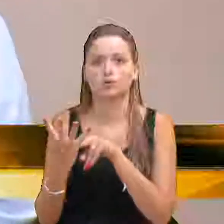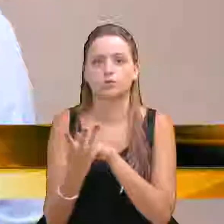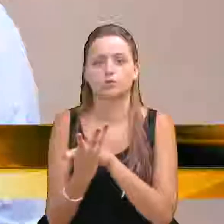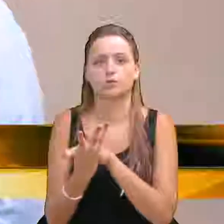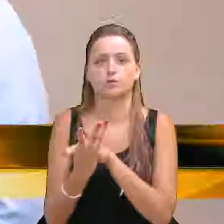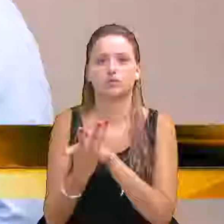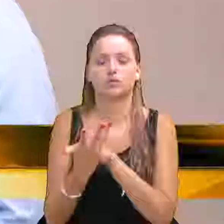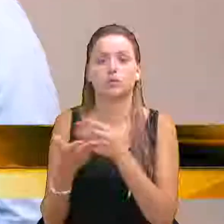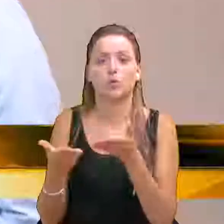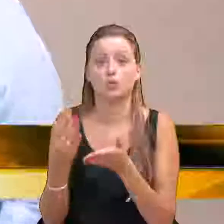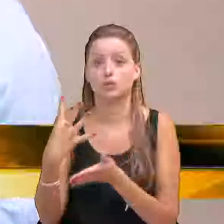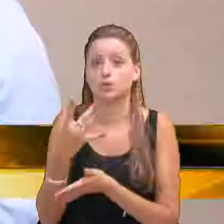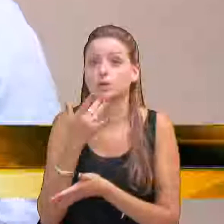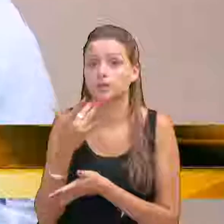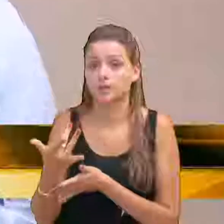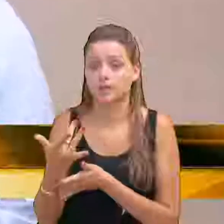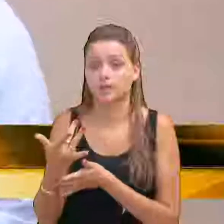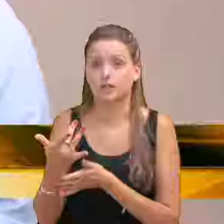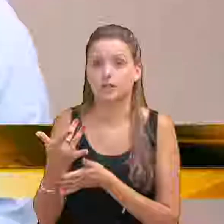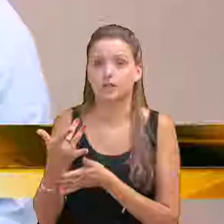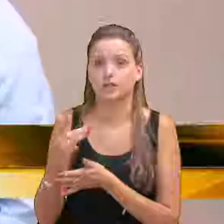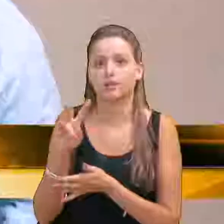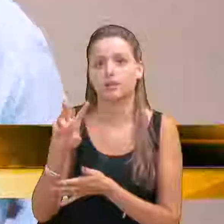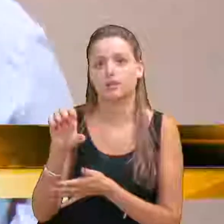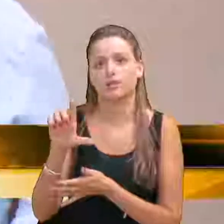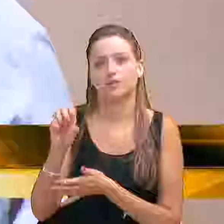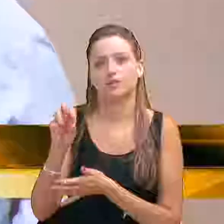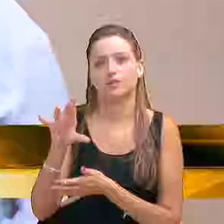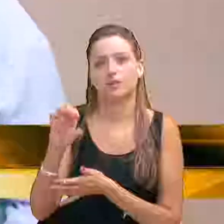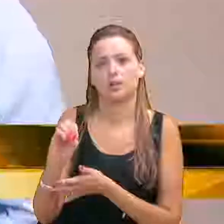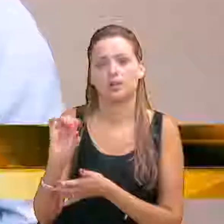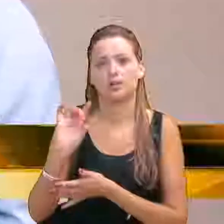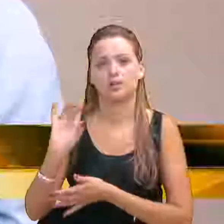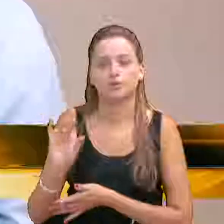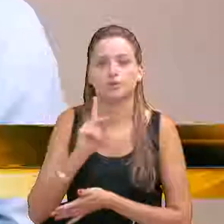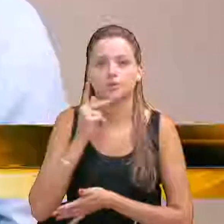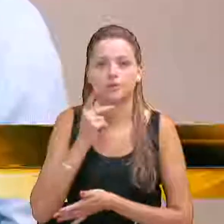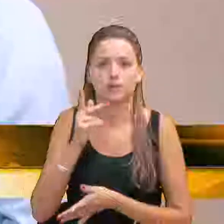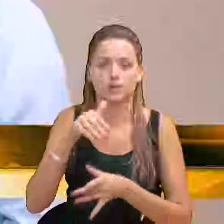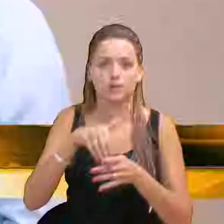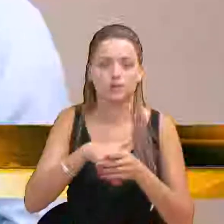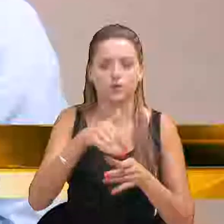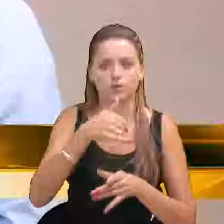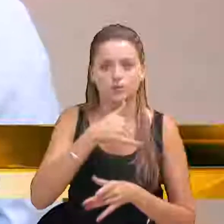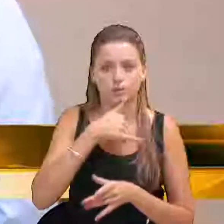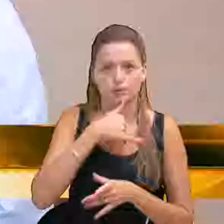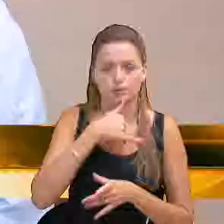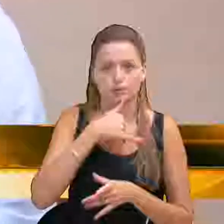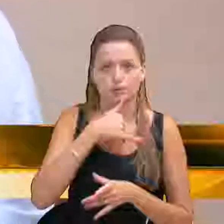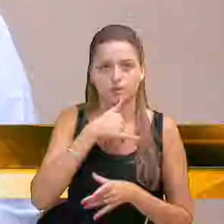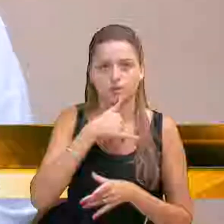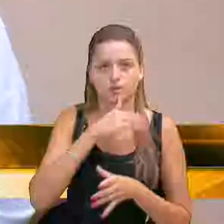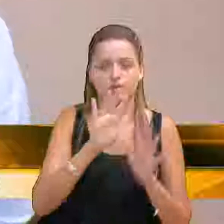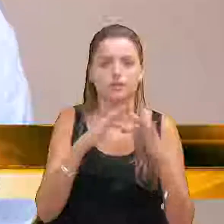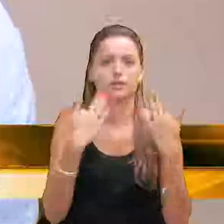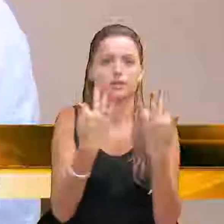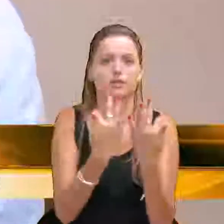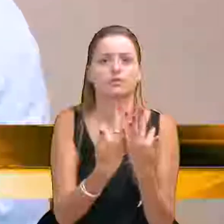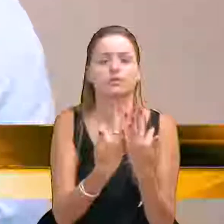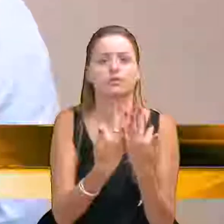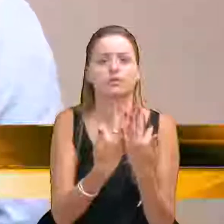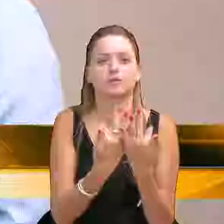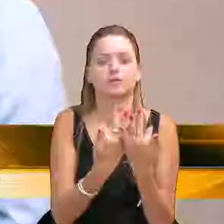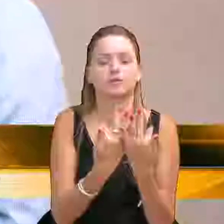às 16 horas. Então, deixar esse registro e dizer que nós encaminhamos voto de pesar à família do senhor